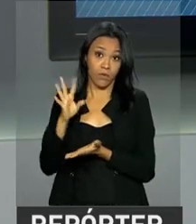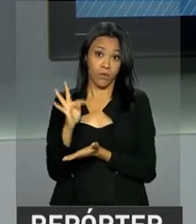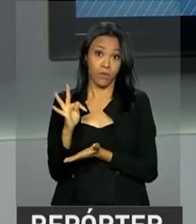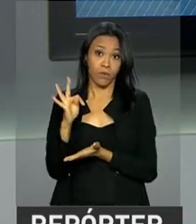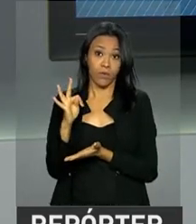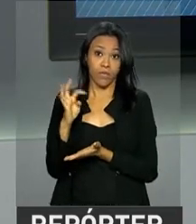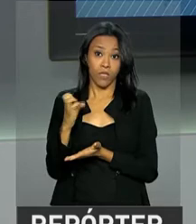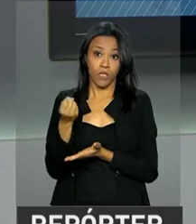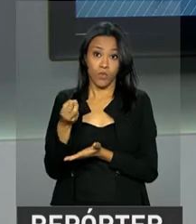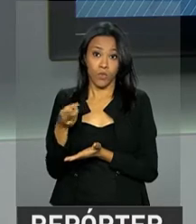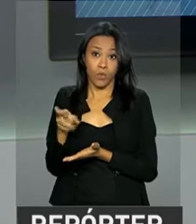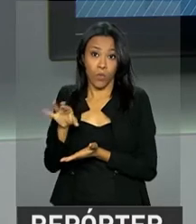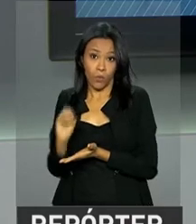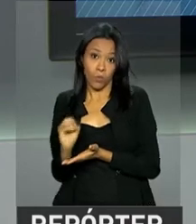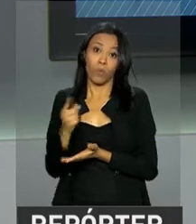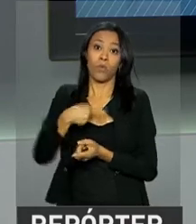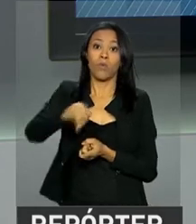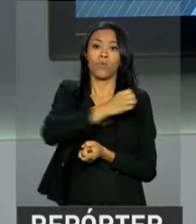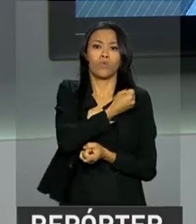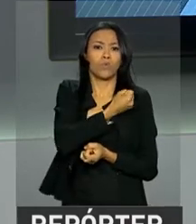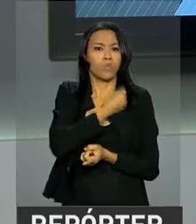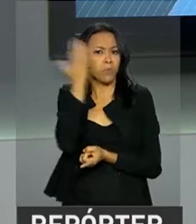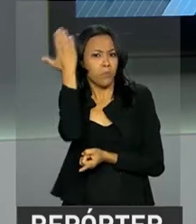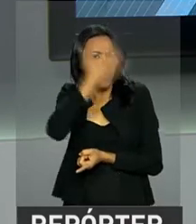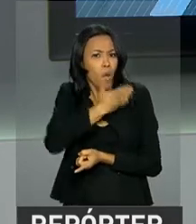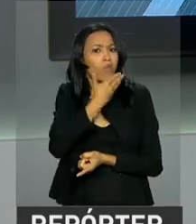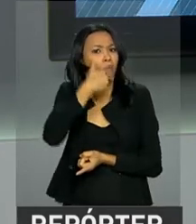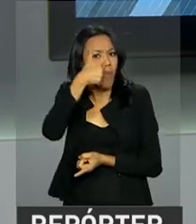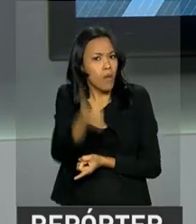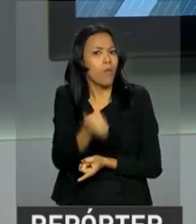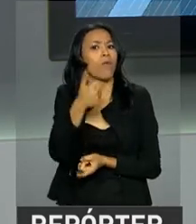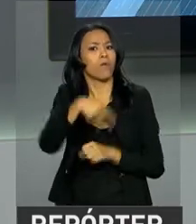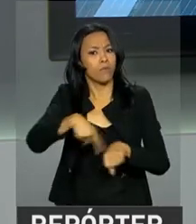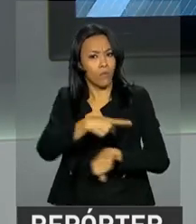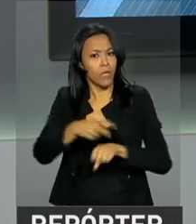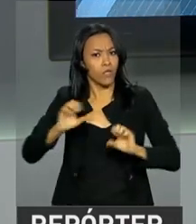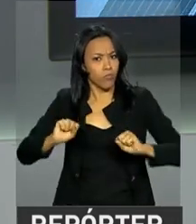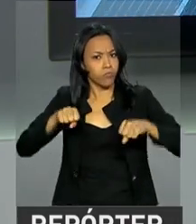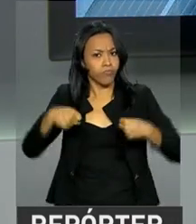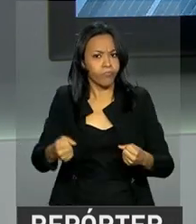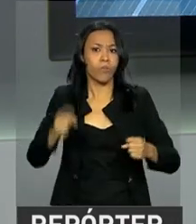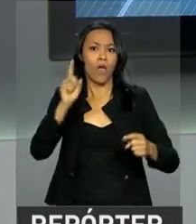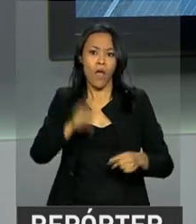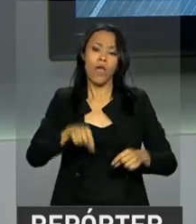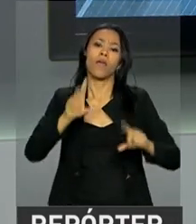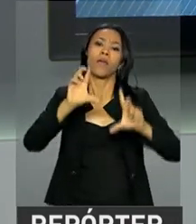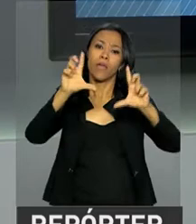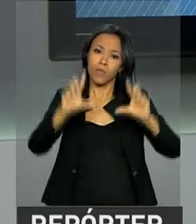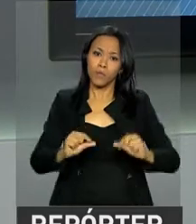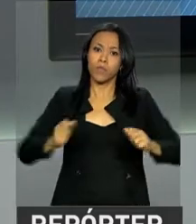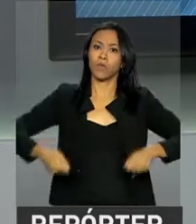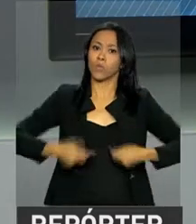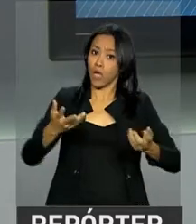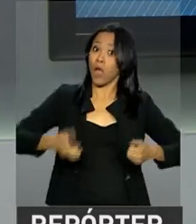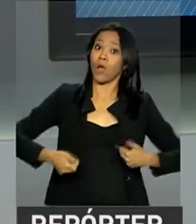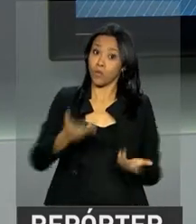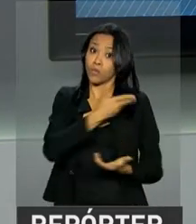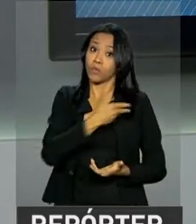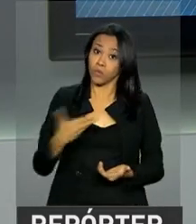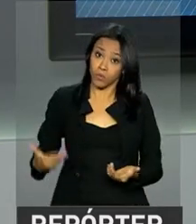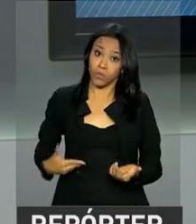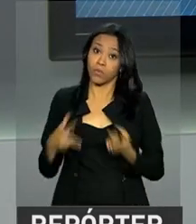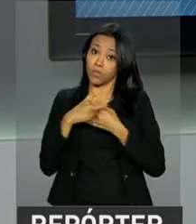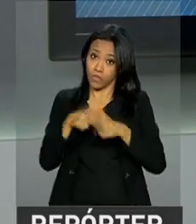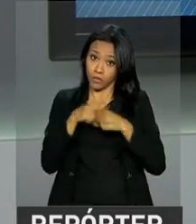Ana Paula Vescovi, os números já demonstram sinais de melhora do país, um efeito das reduções nos gastos públicos que o governo tem feito nos